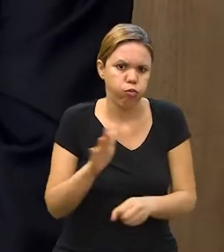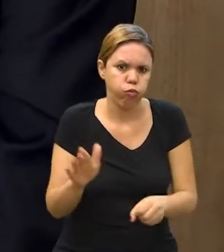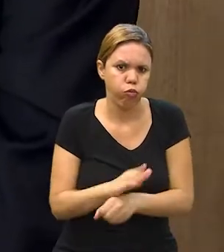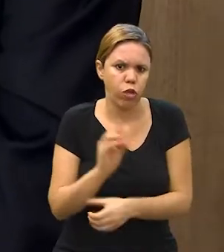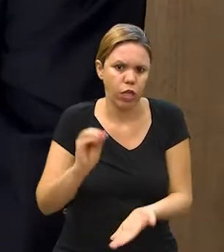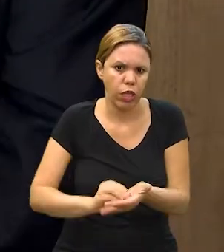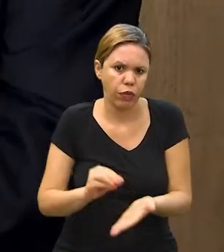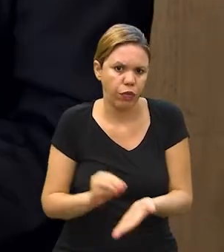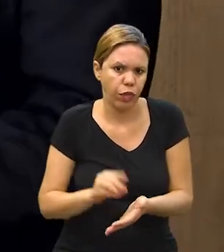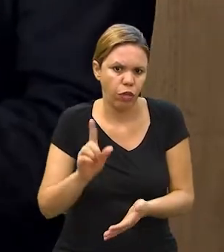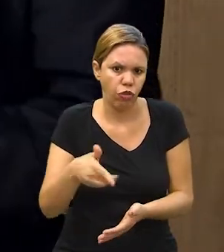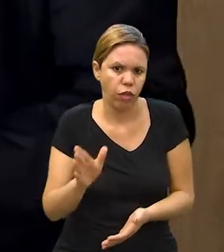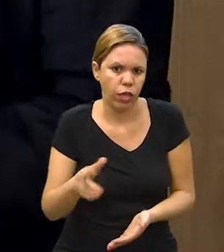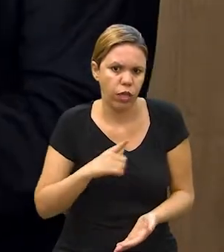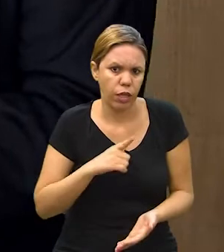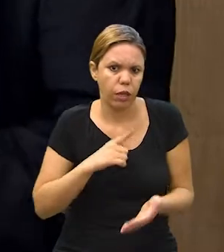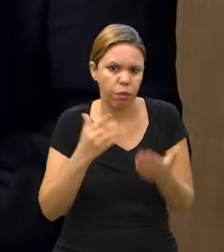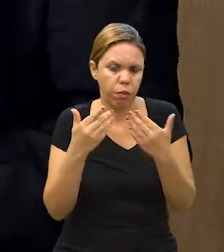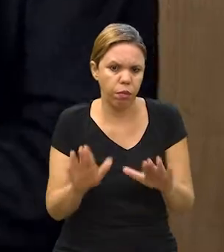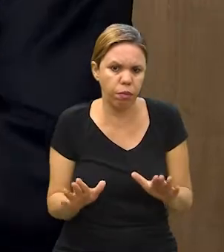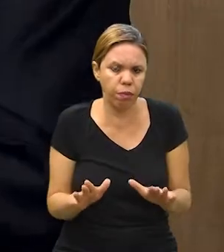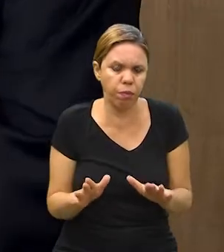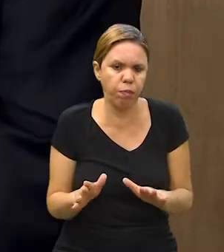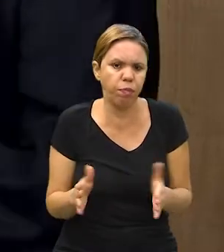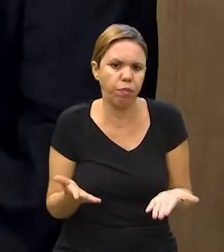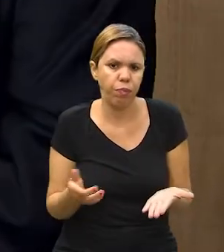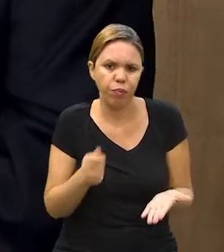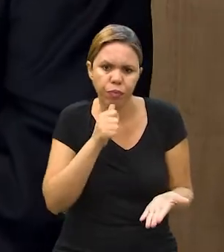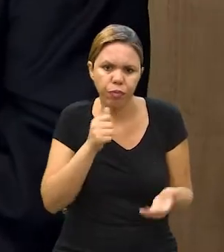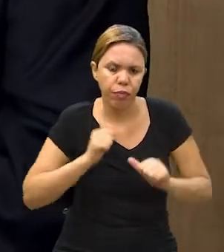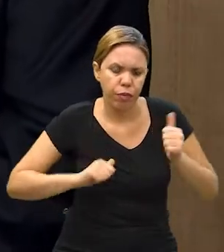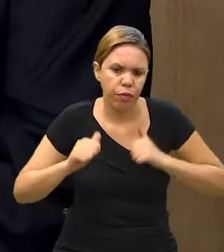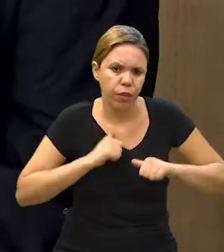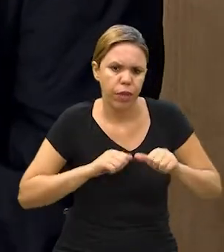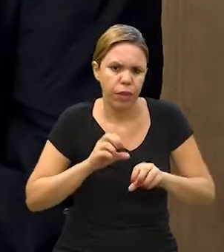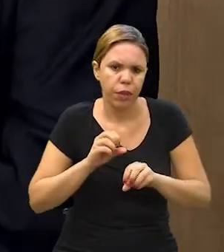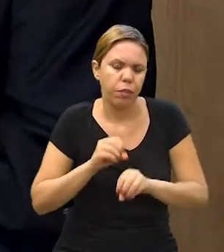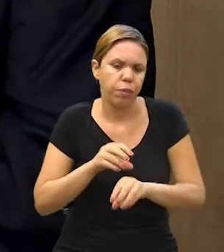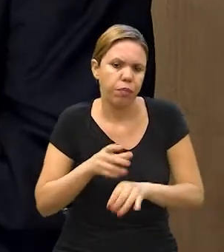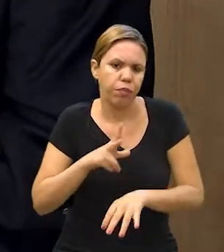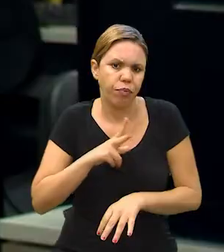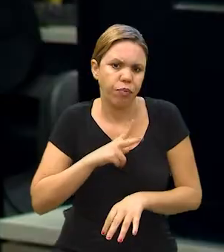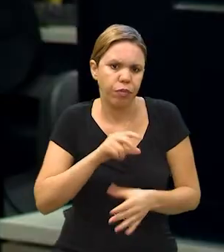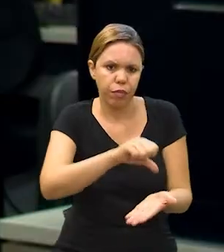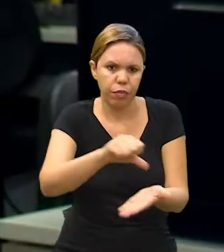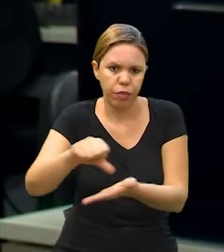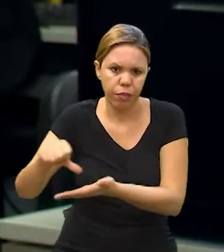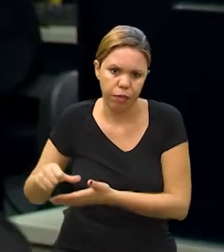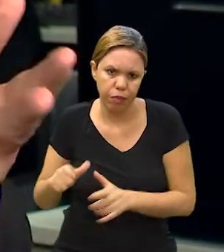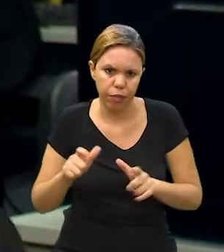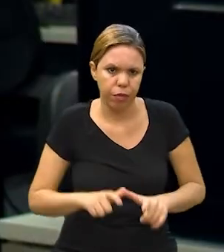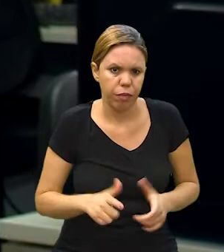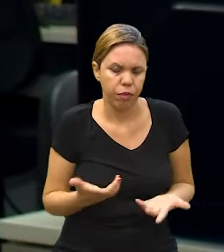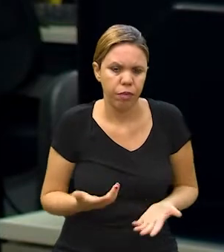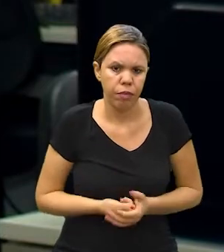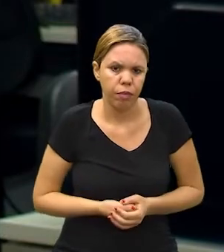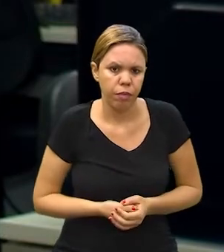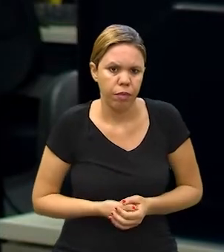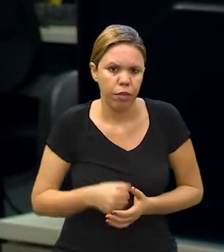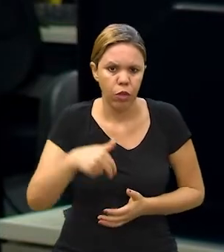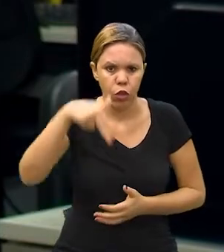déficit já existentes ou abertas ou mesmo ociosas na educação privada, por exemplo, nessas regiões da